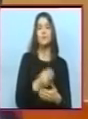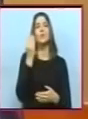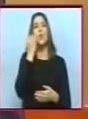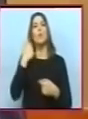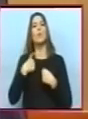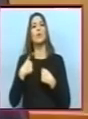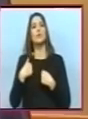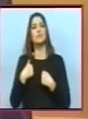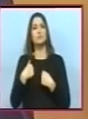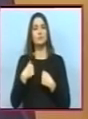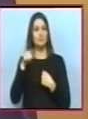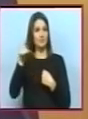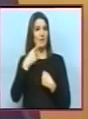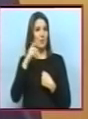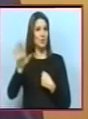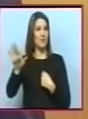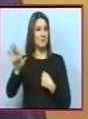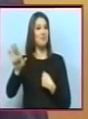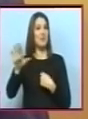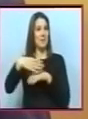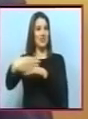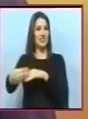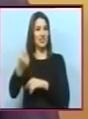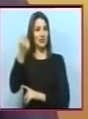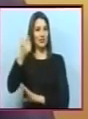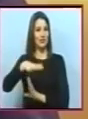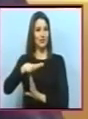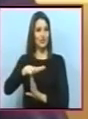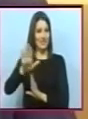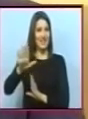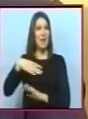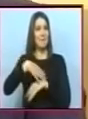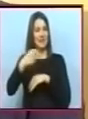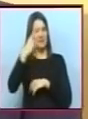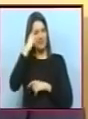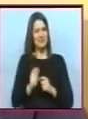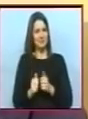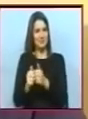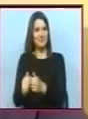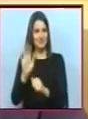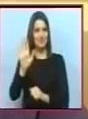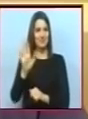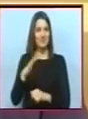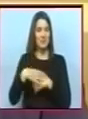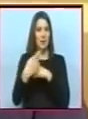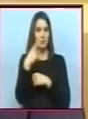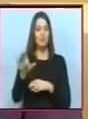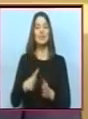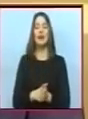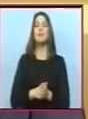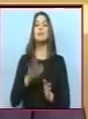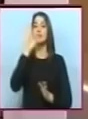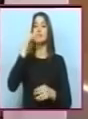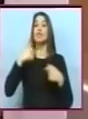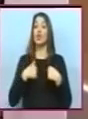comum... Tenho essa pergunta mais à frente. Permita-me só que, para não perdermos aqui a viada... Muito bem. Paula, e se eu receber em